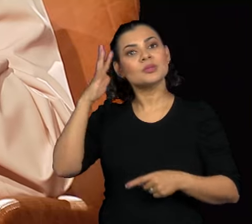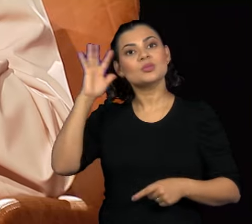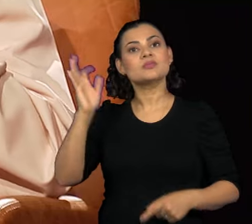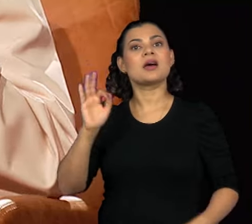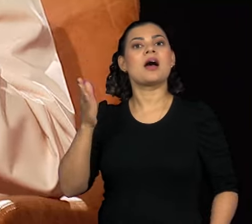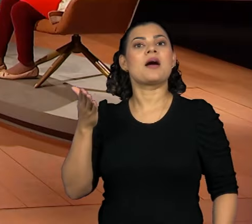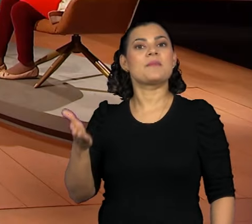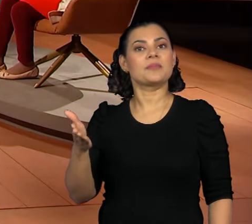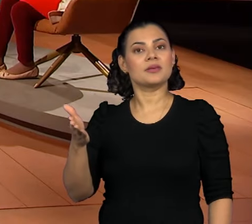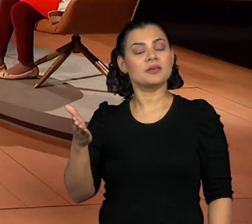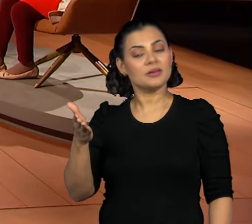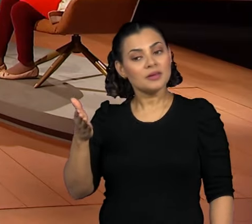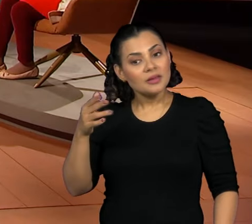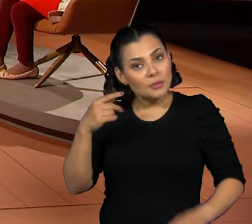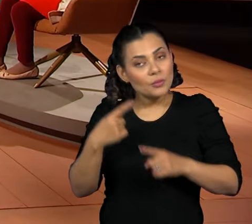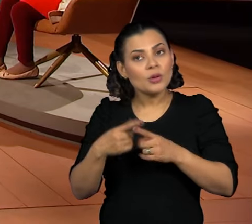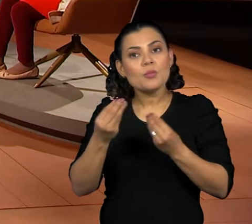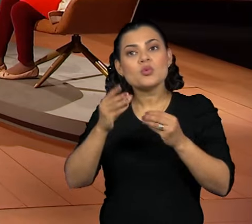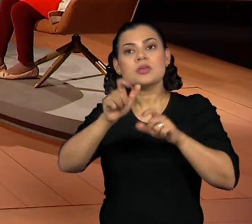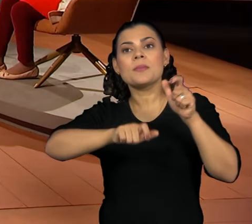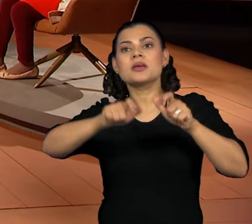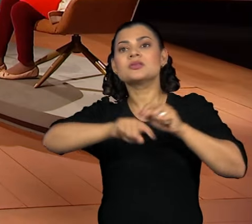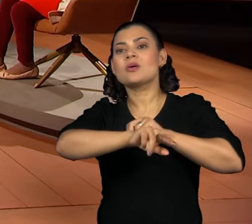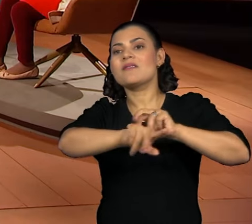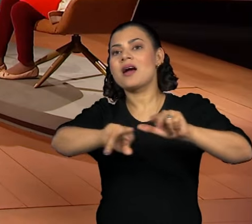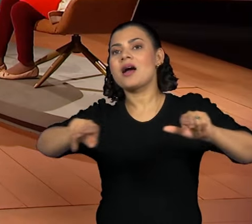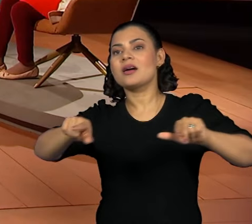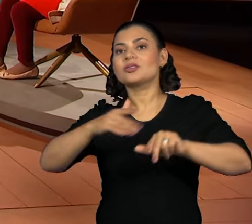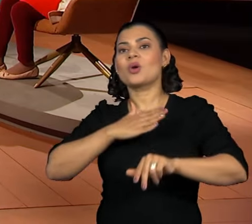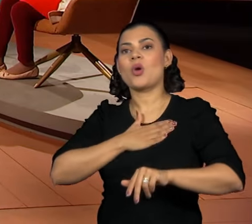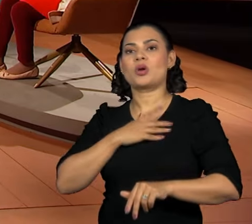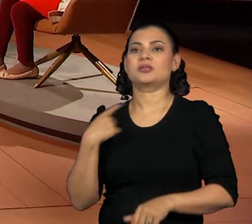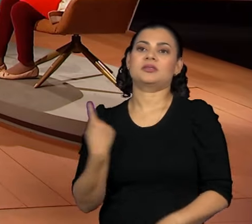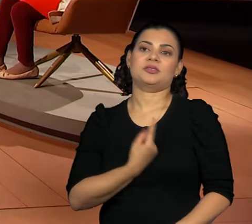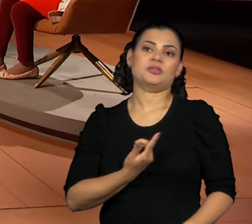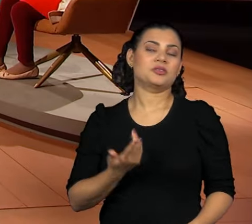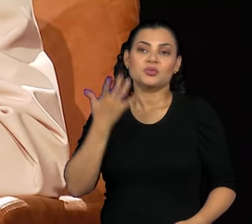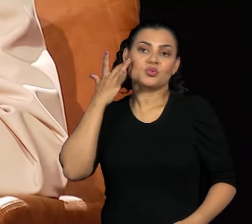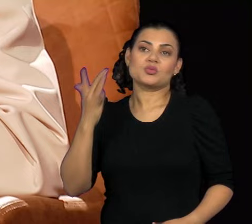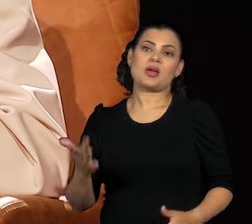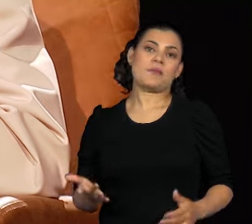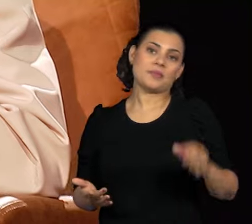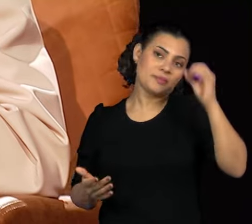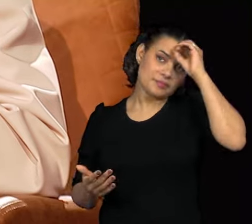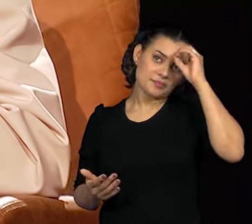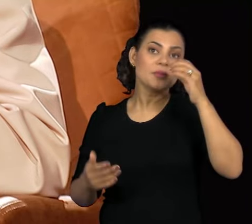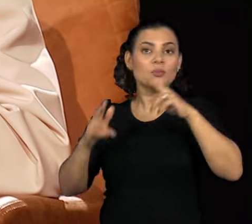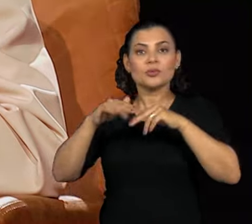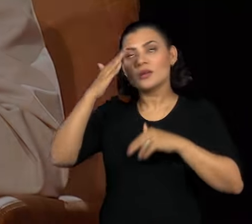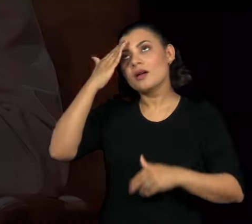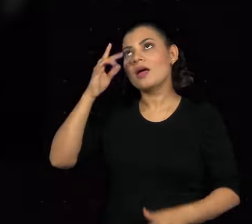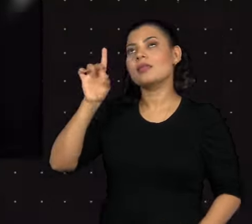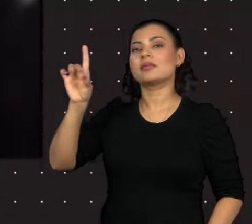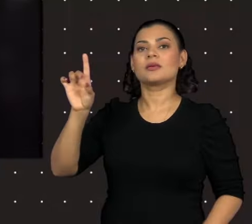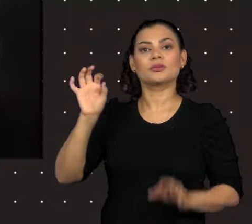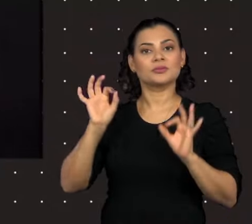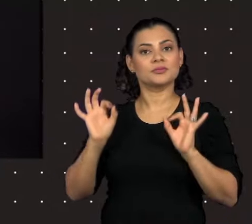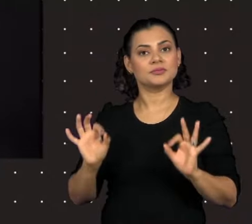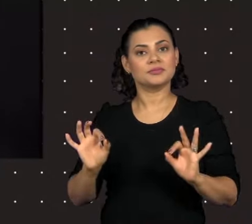noção do quanto tem tanta gente que gosta da gente, sabe? É, eu fico muito feliz, muito, muito grata a Deus também por isso.